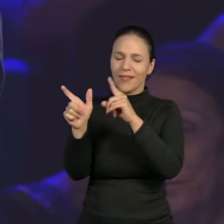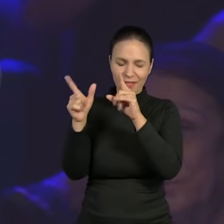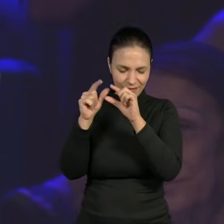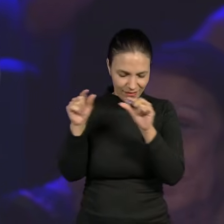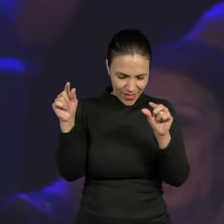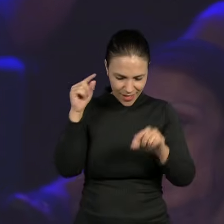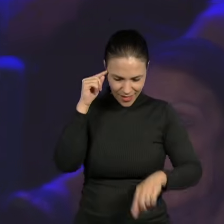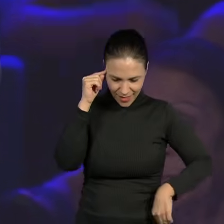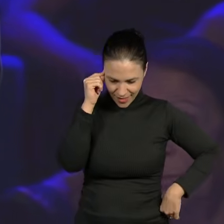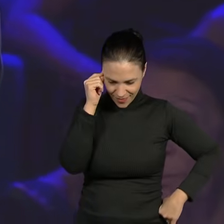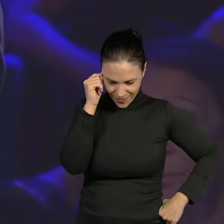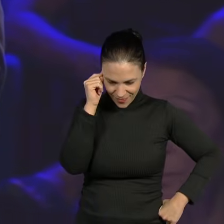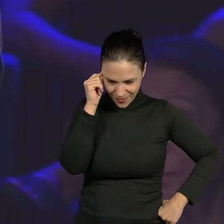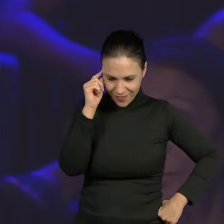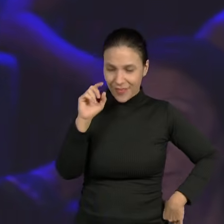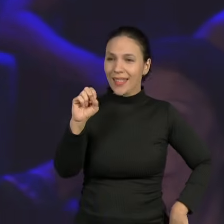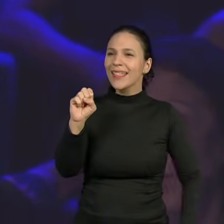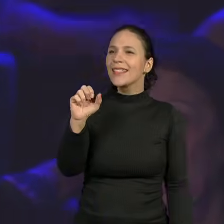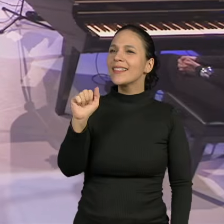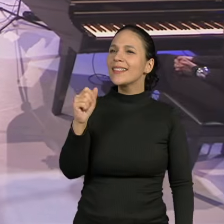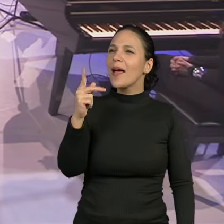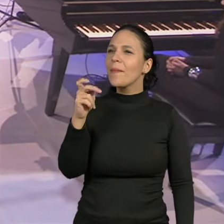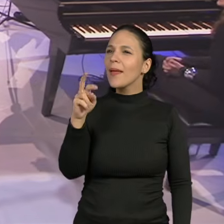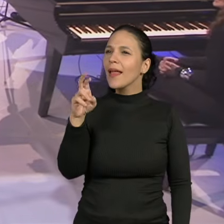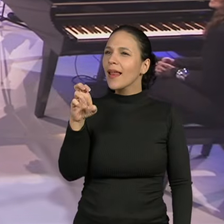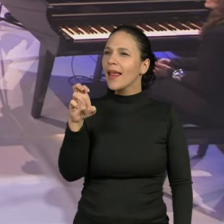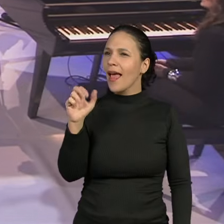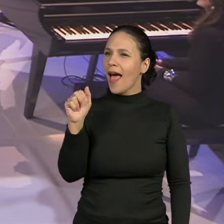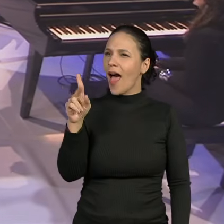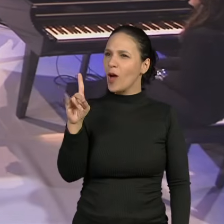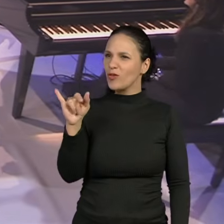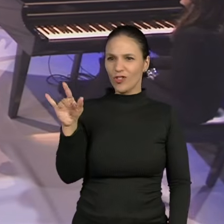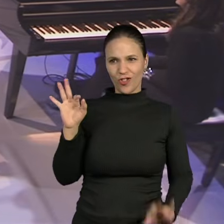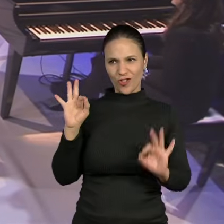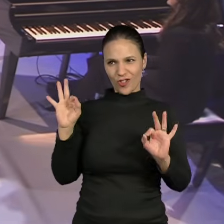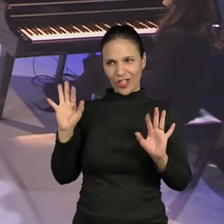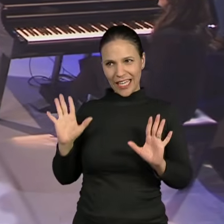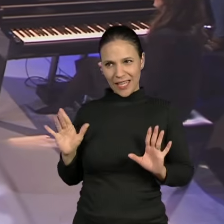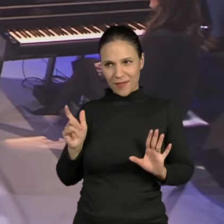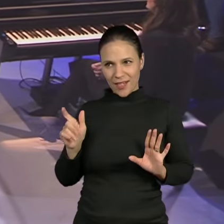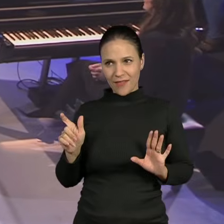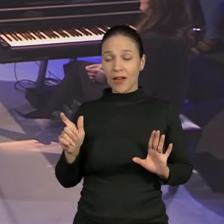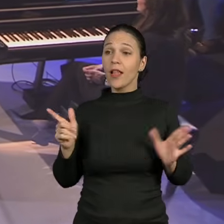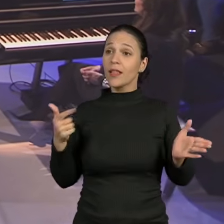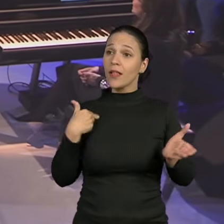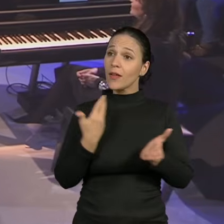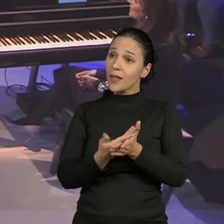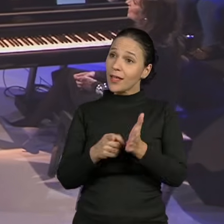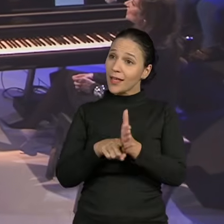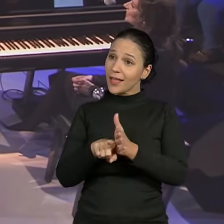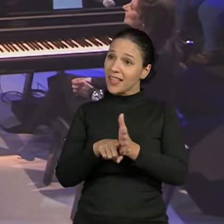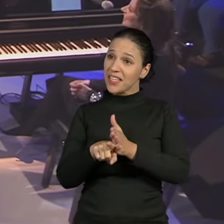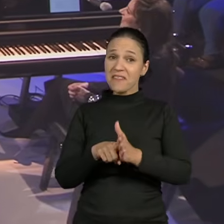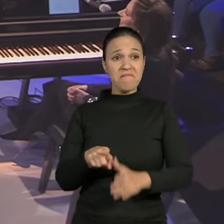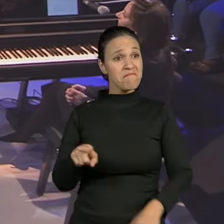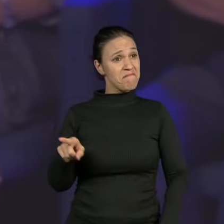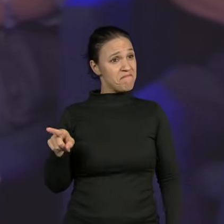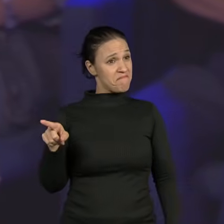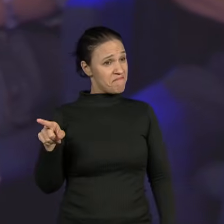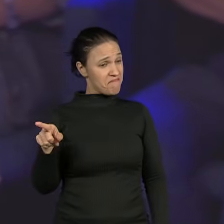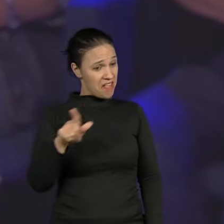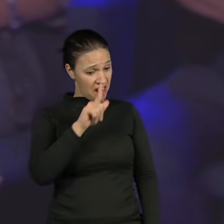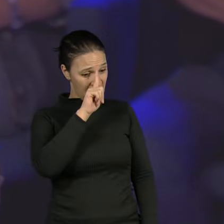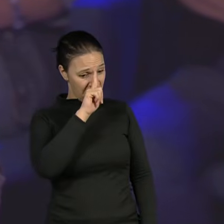frase, sapere aude. Uau! Chique, não é, gente? Uau! Pois é, eu ando estudando. Trouxe um latinório pra